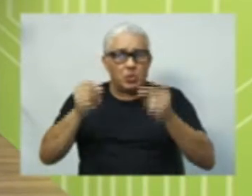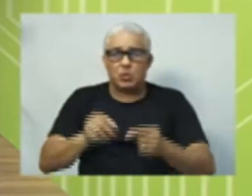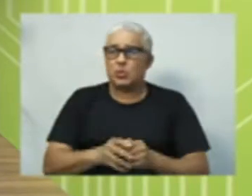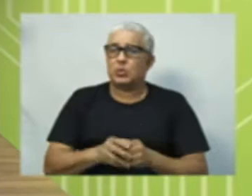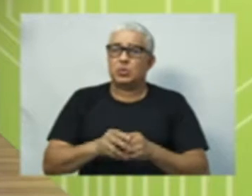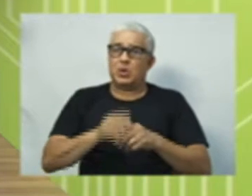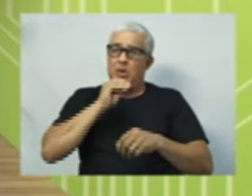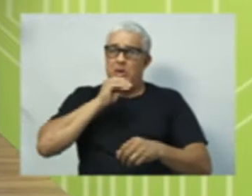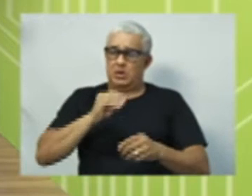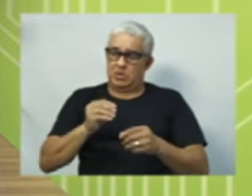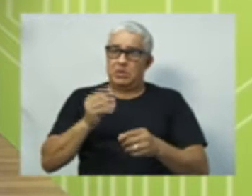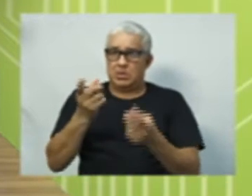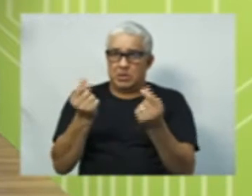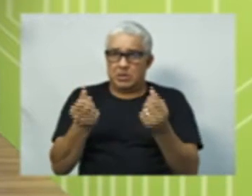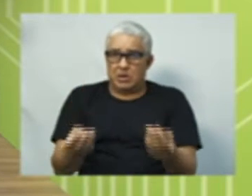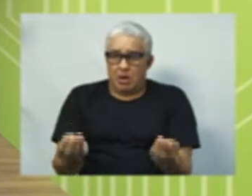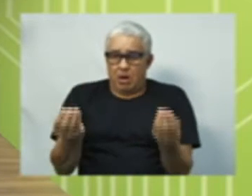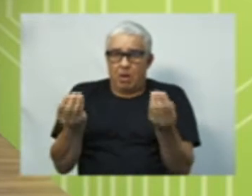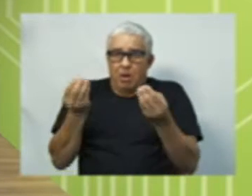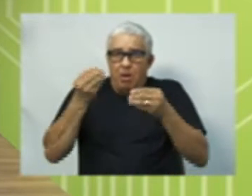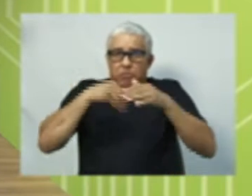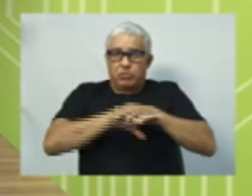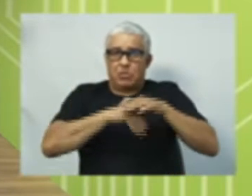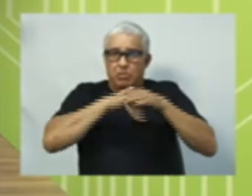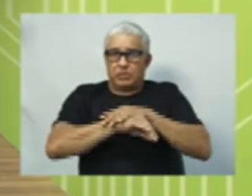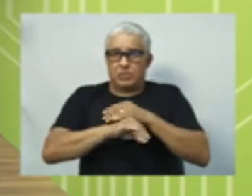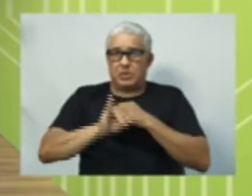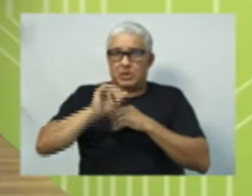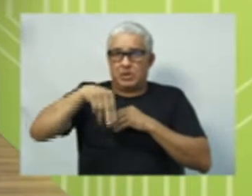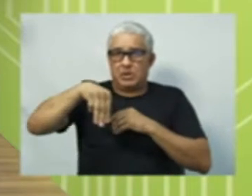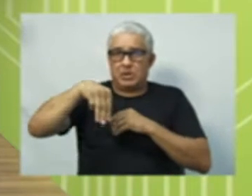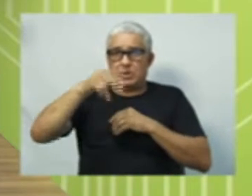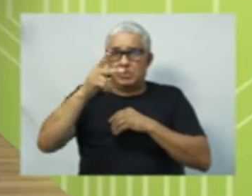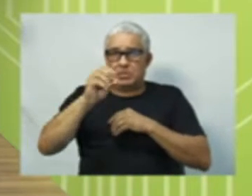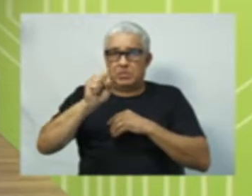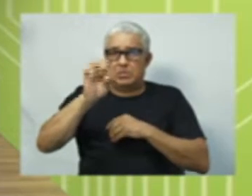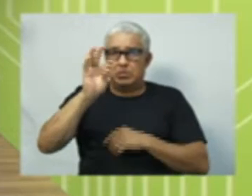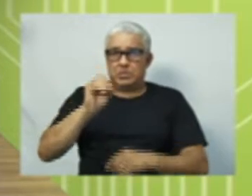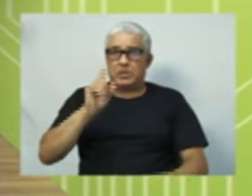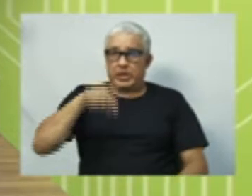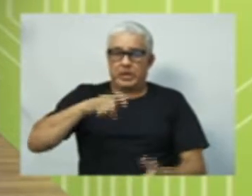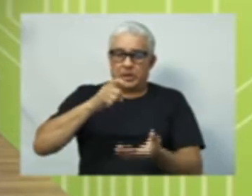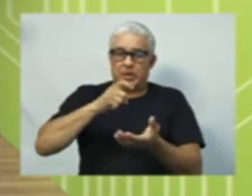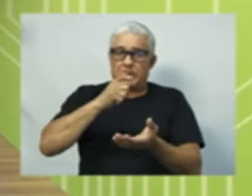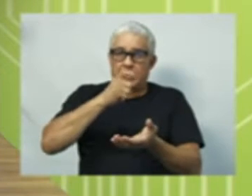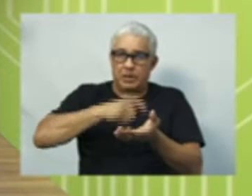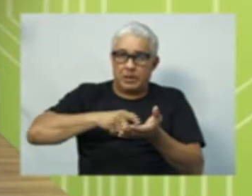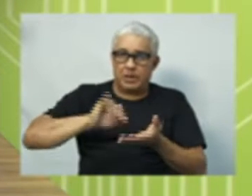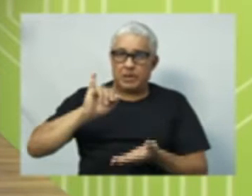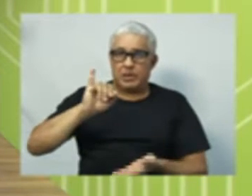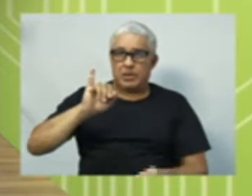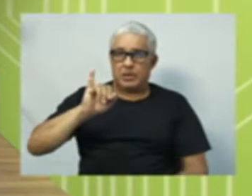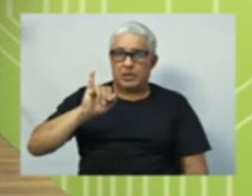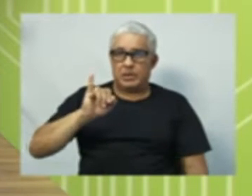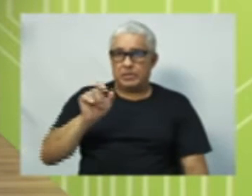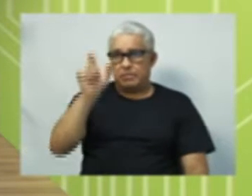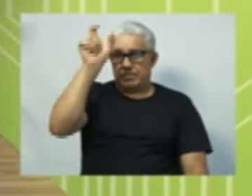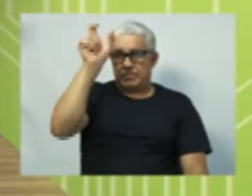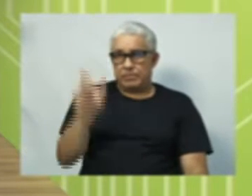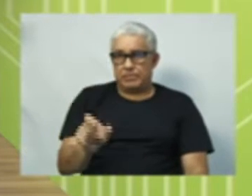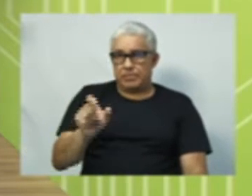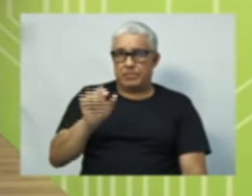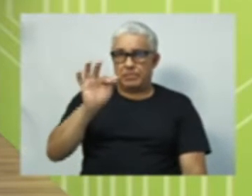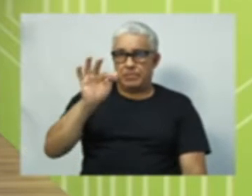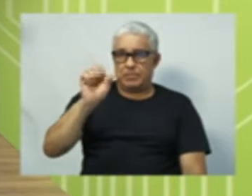você ganha, você paga o imposto. Qual é o nome desse imposto? Imposto de renda sobre a pessoa física, ok?